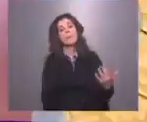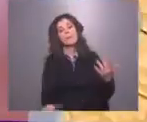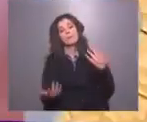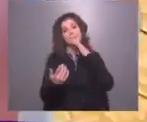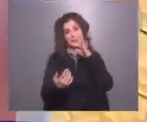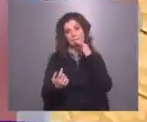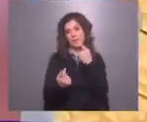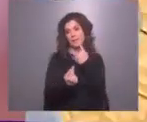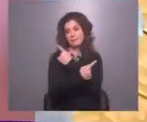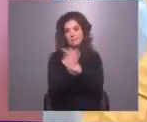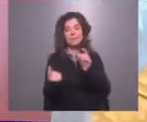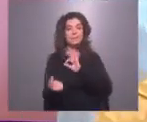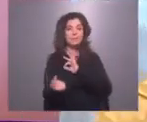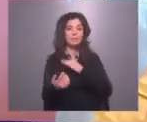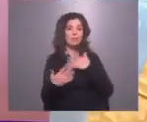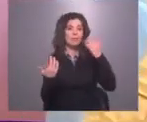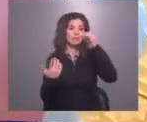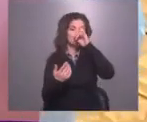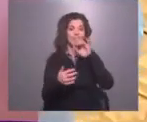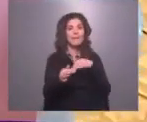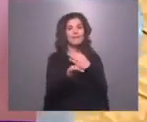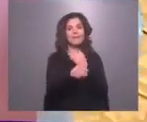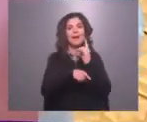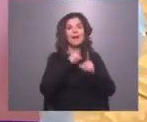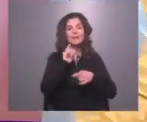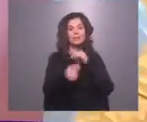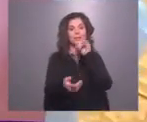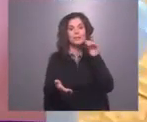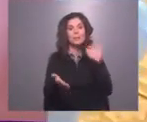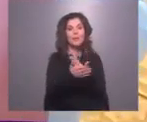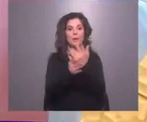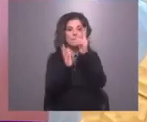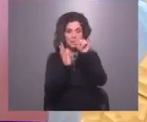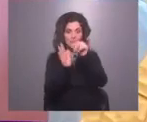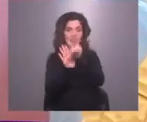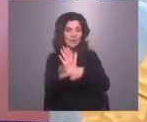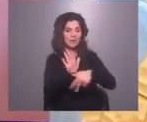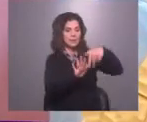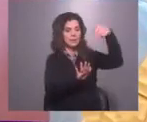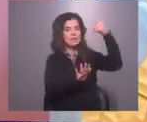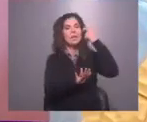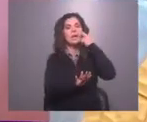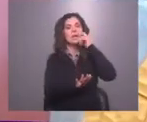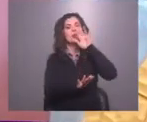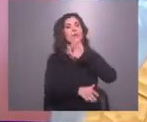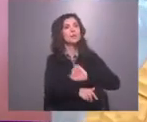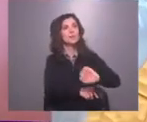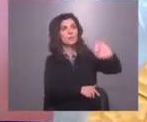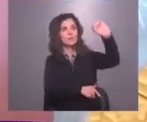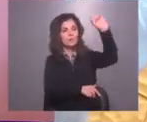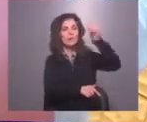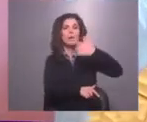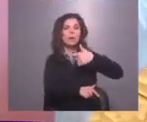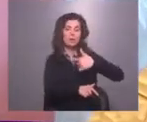Celebrando agora, Senhor, o memorial da morte e ressurreição do vosso Filho, nós